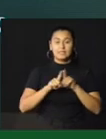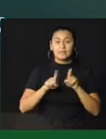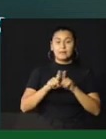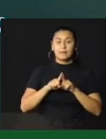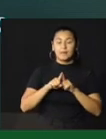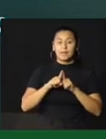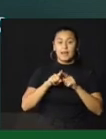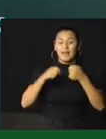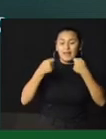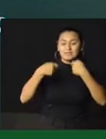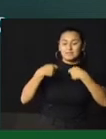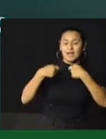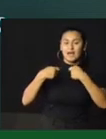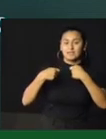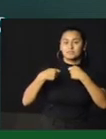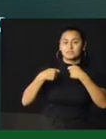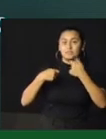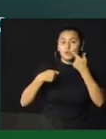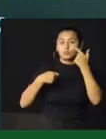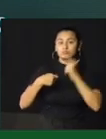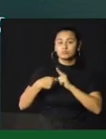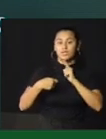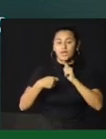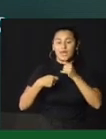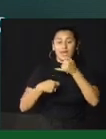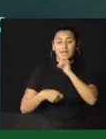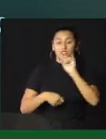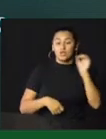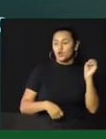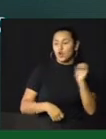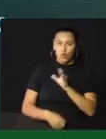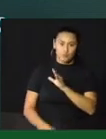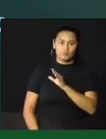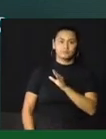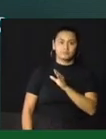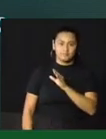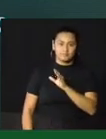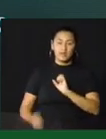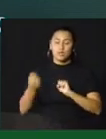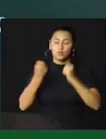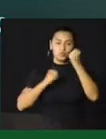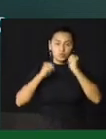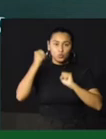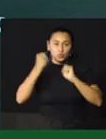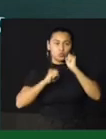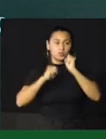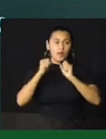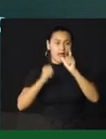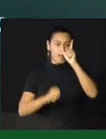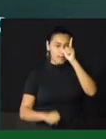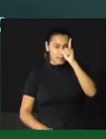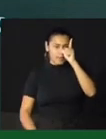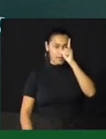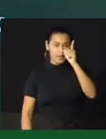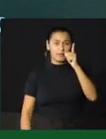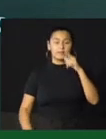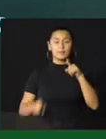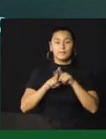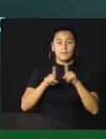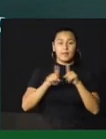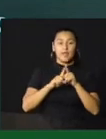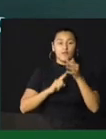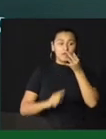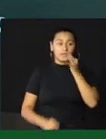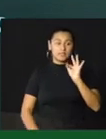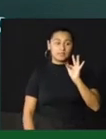novas energias para não inviabilizar a sua indústria a indústria alemã a indústria Francesa e é por isso que esses investimentos